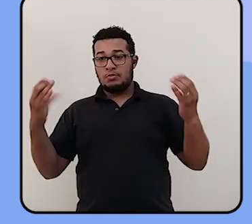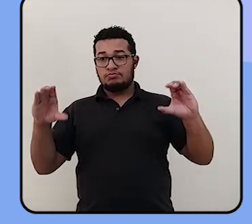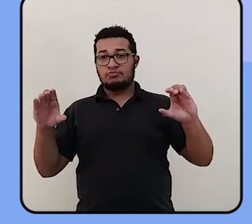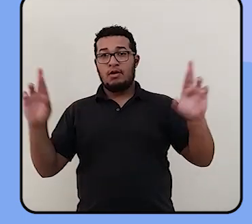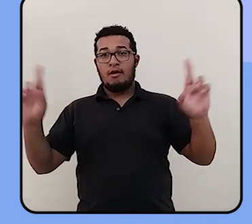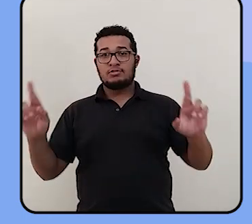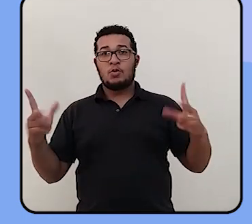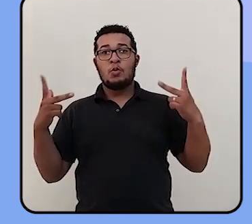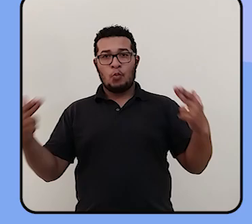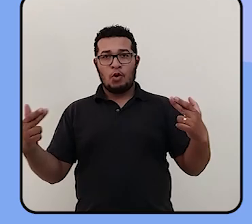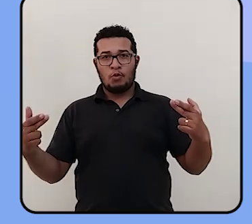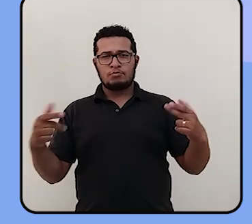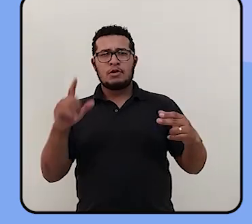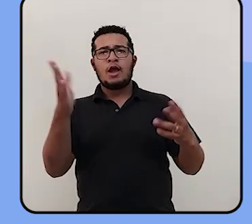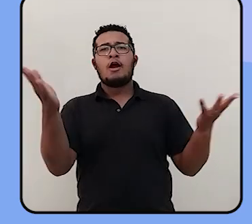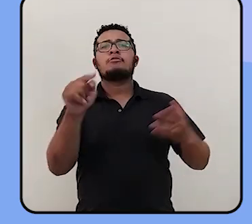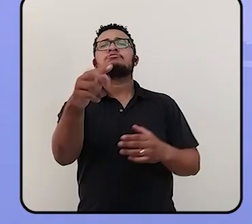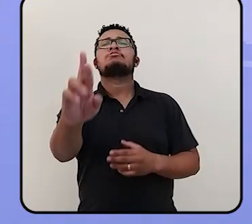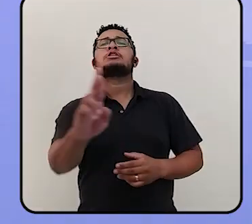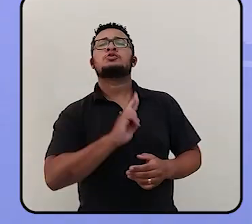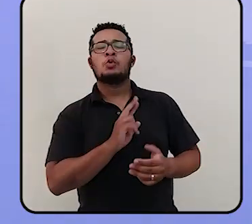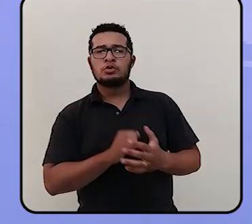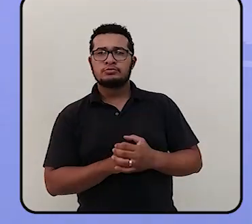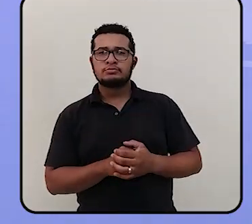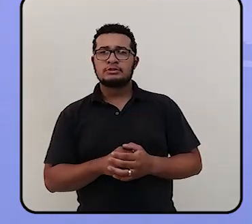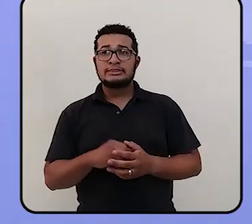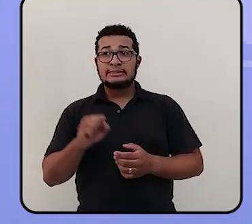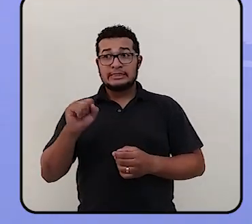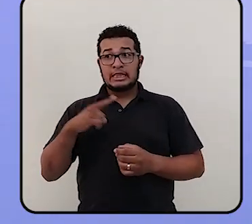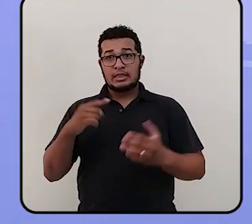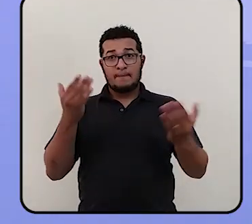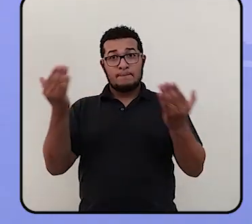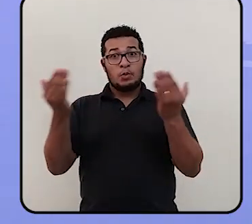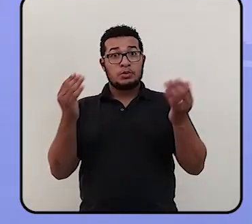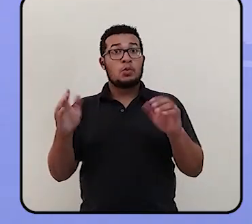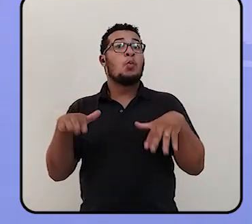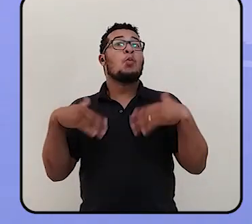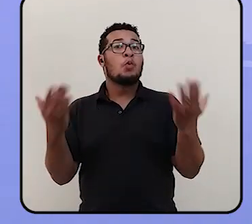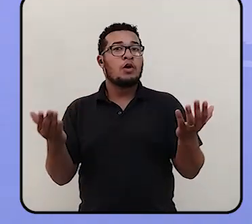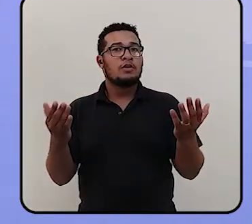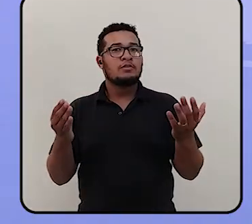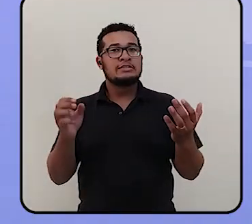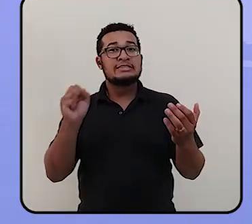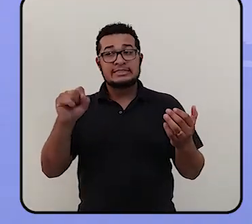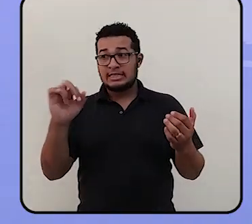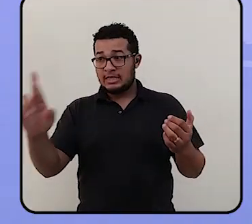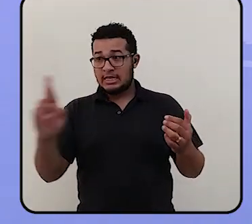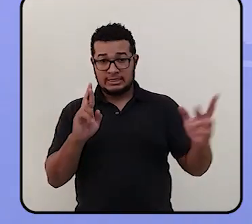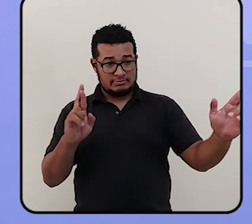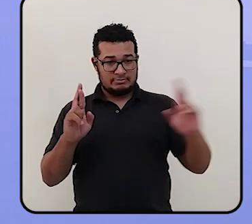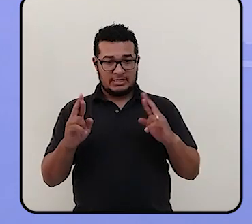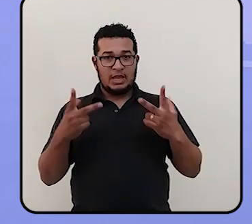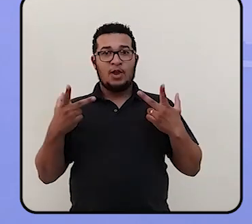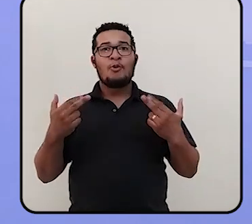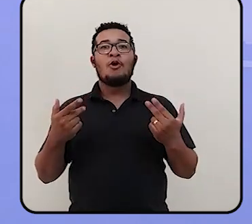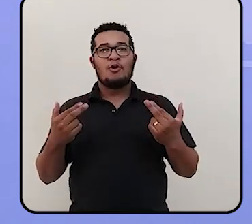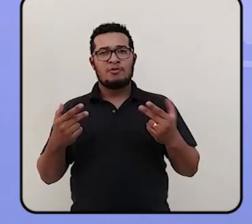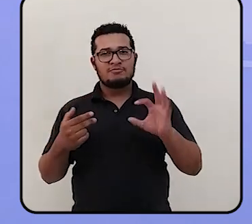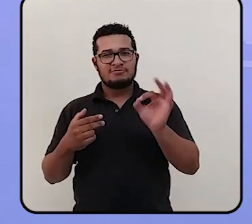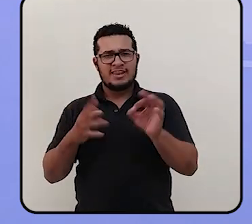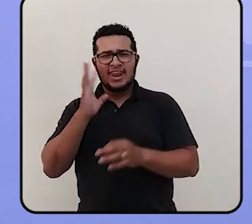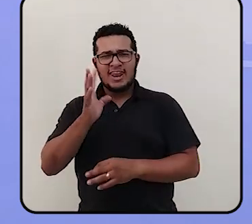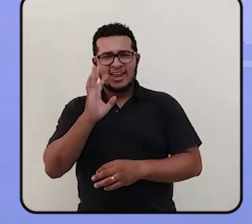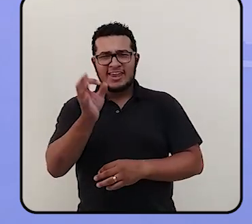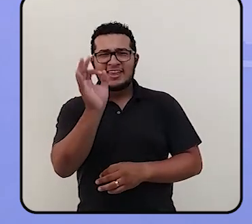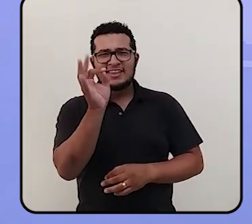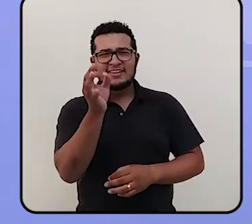igualdade entre razões. Responde aí para o tio. Quando que tem uma proporção? Quando você tem uma igualdade de